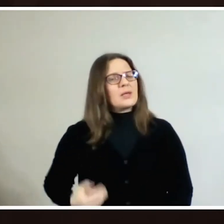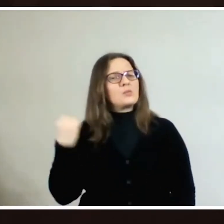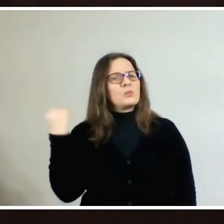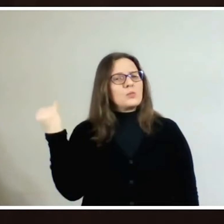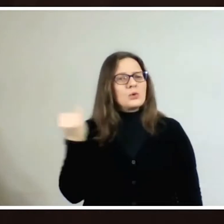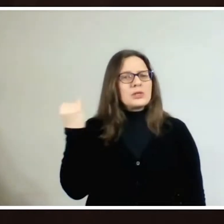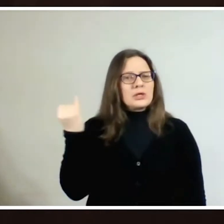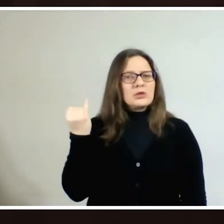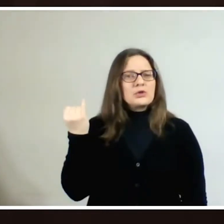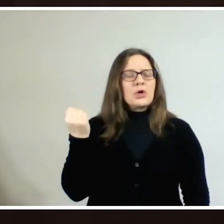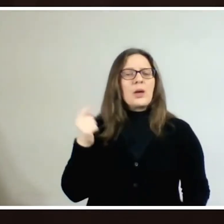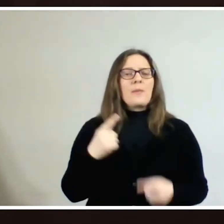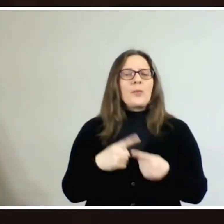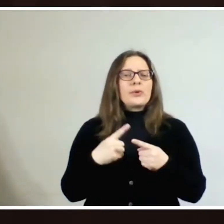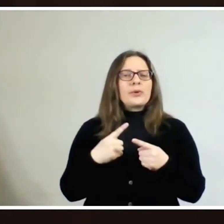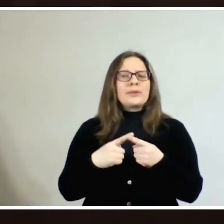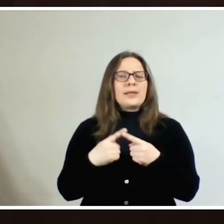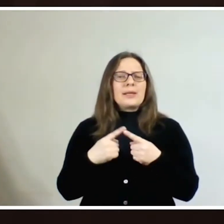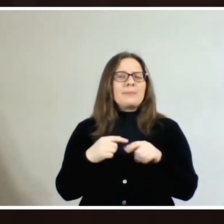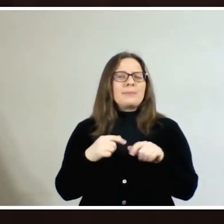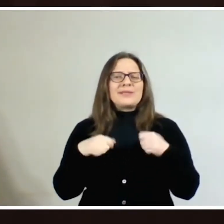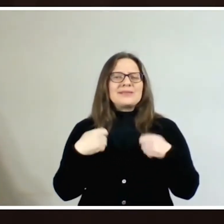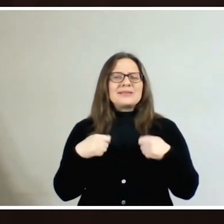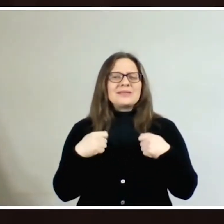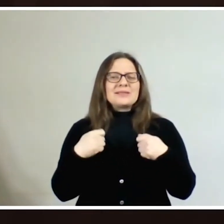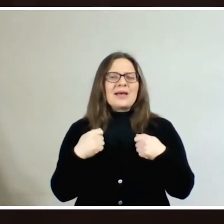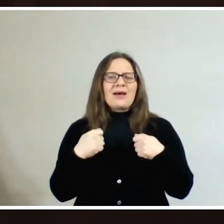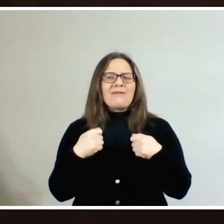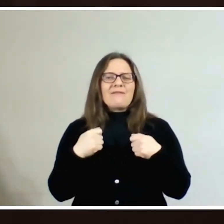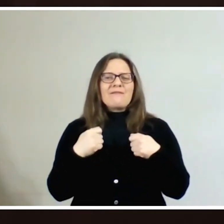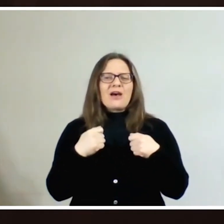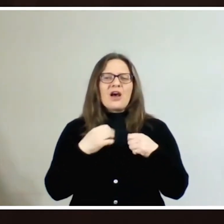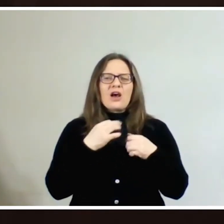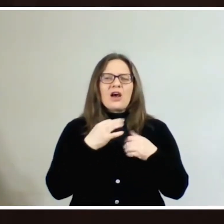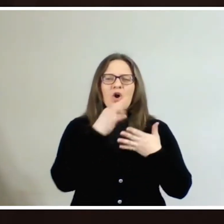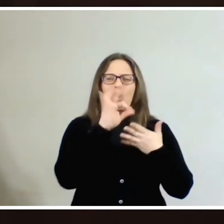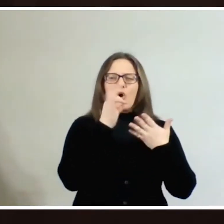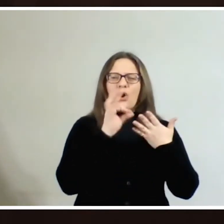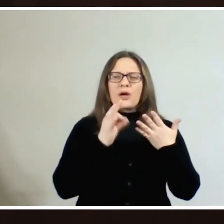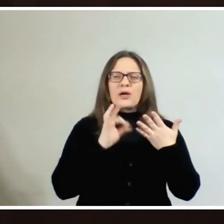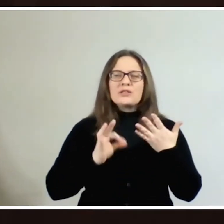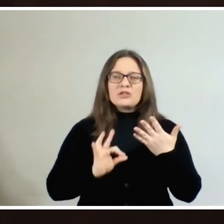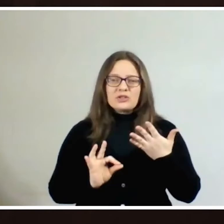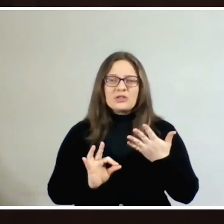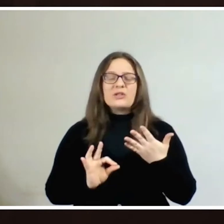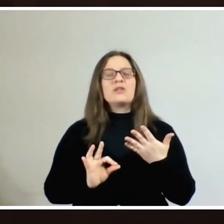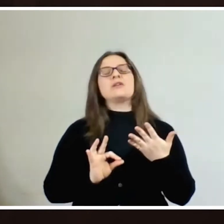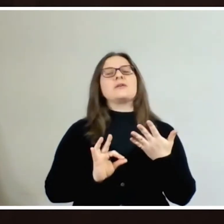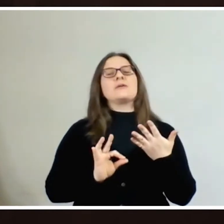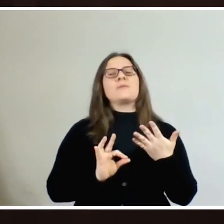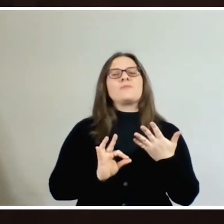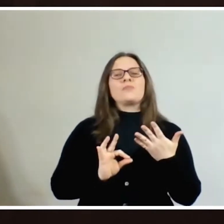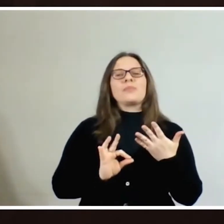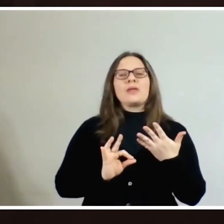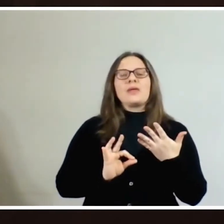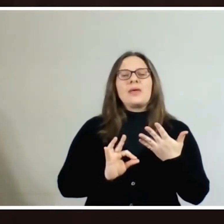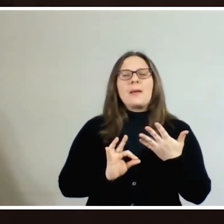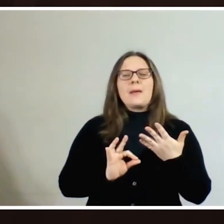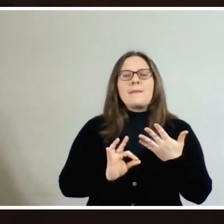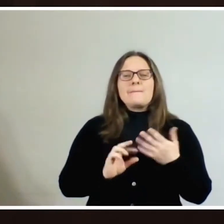que foi rompida por esses ensinamentos diferentes e as muitas heresias, principalmente com relação à